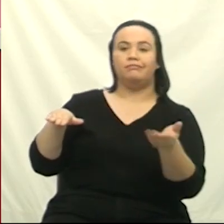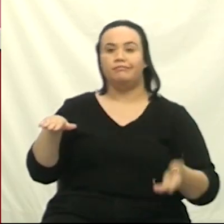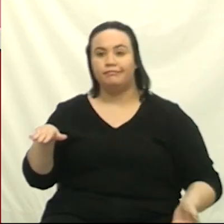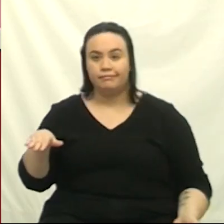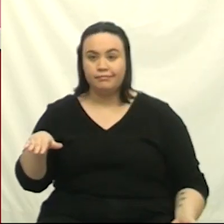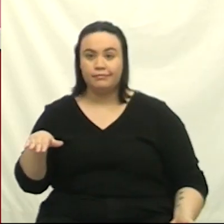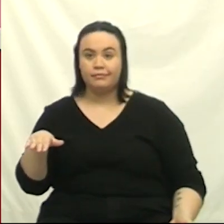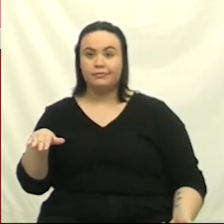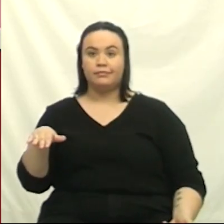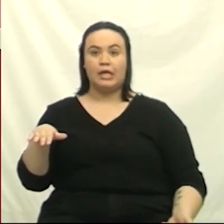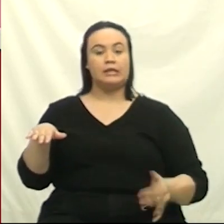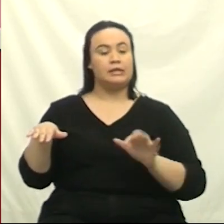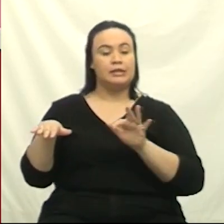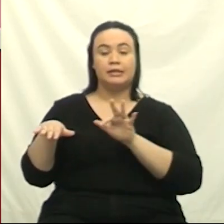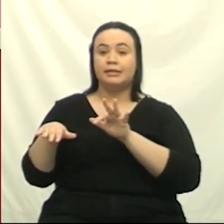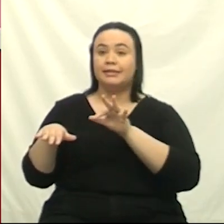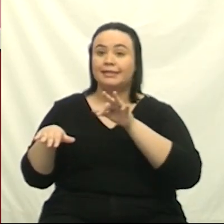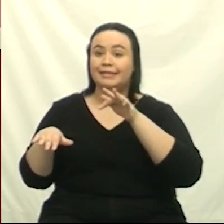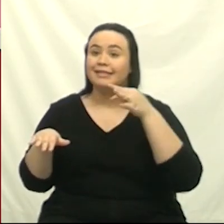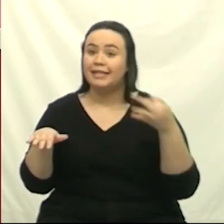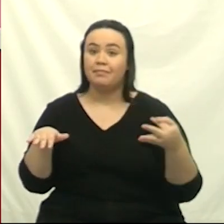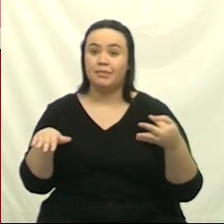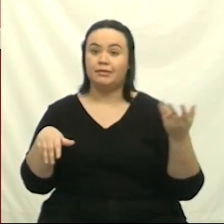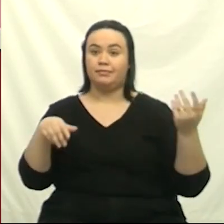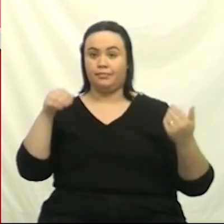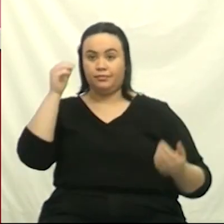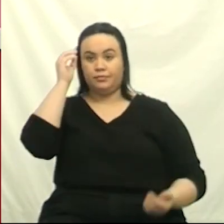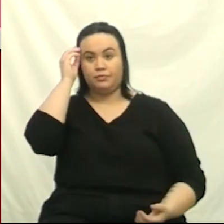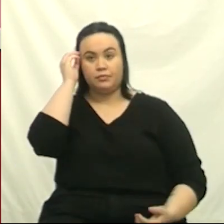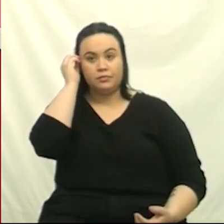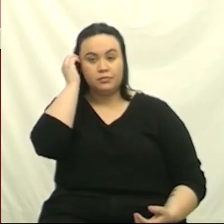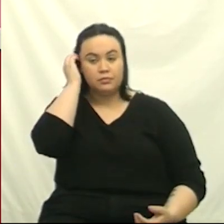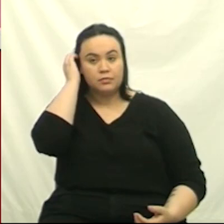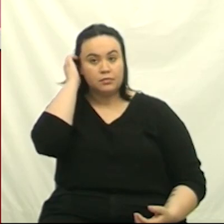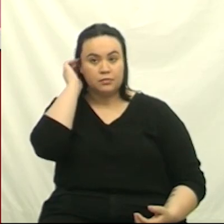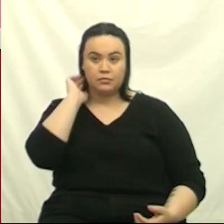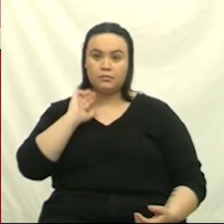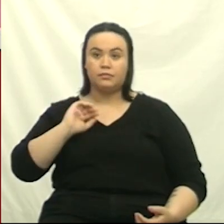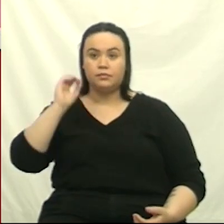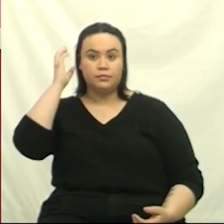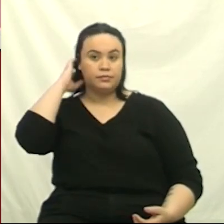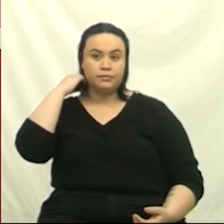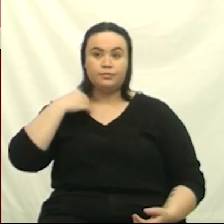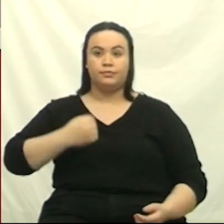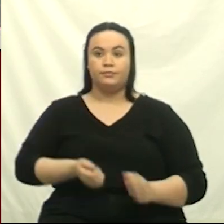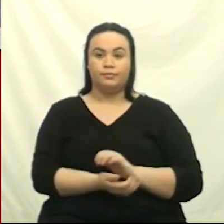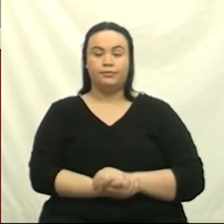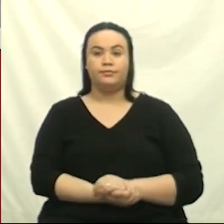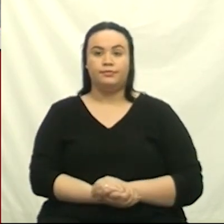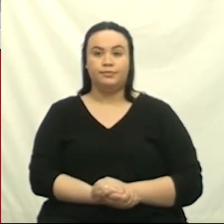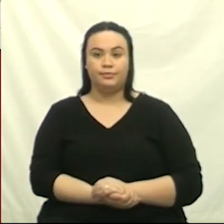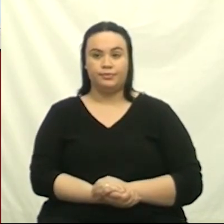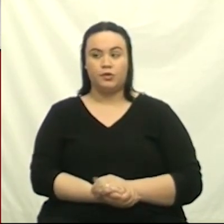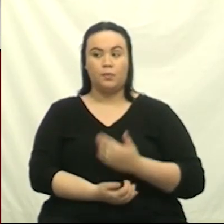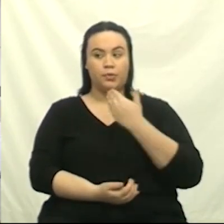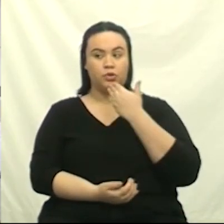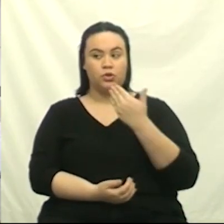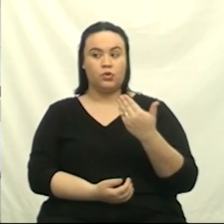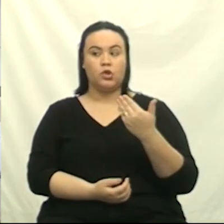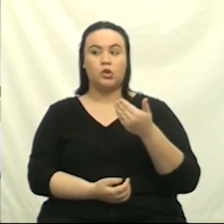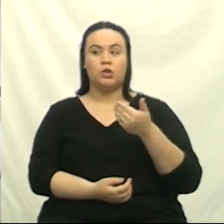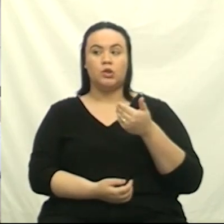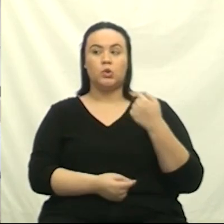né é simples é uma medida simples que eu peço para a DTT fazer como muitas cidades já fizeram requerimento